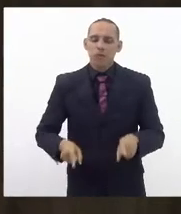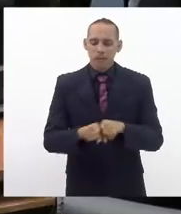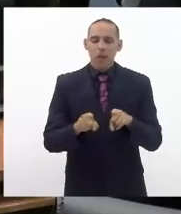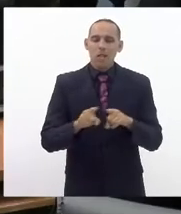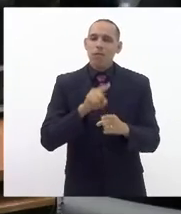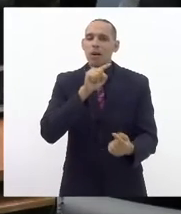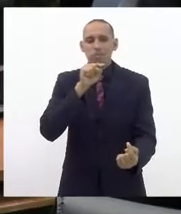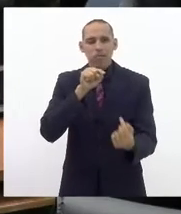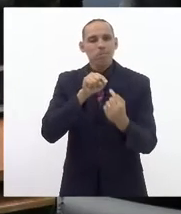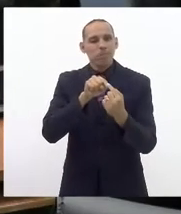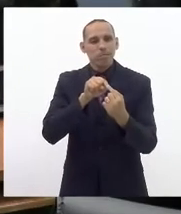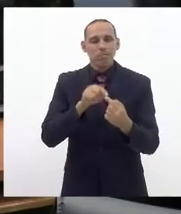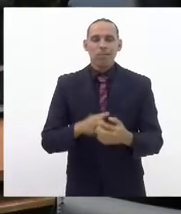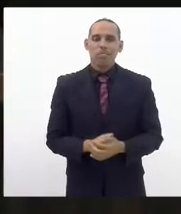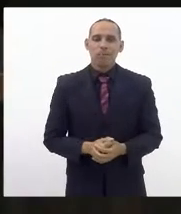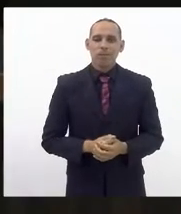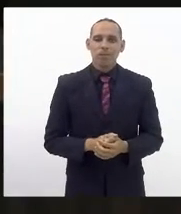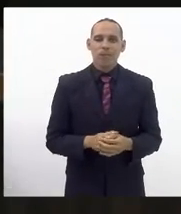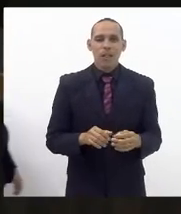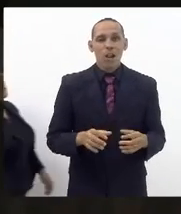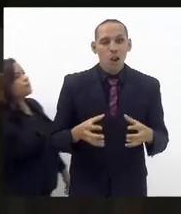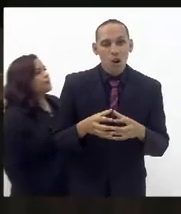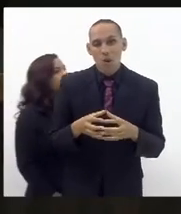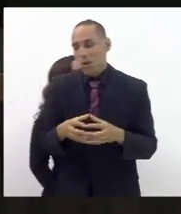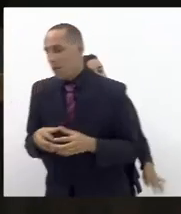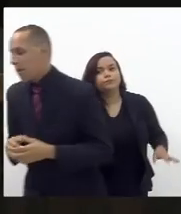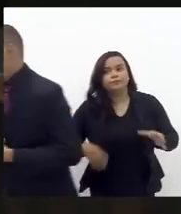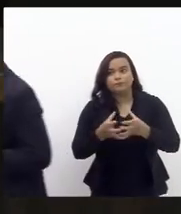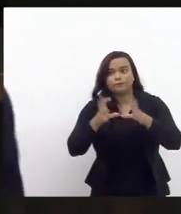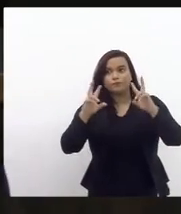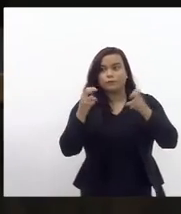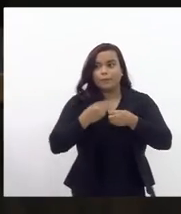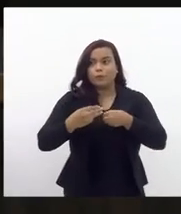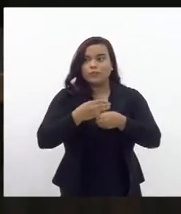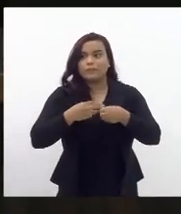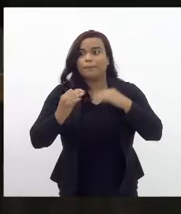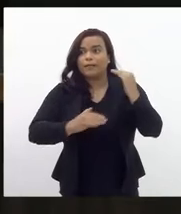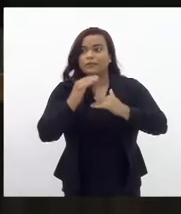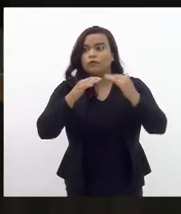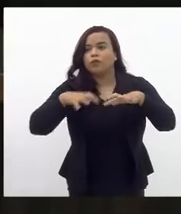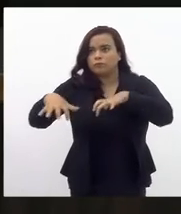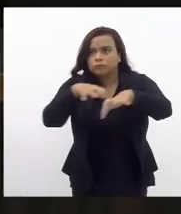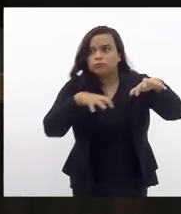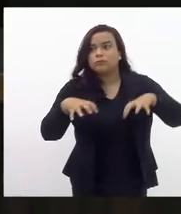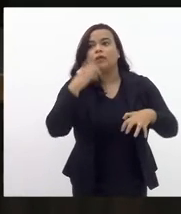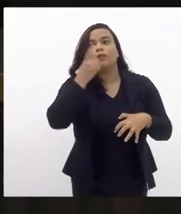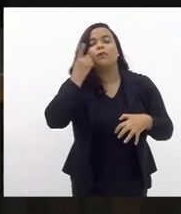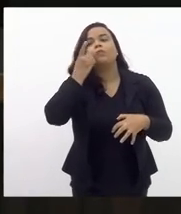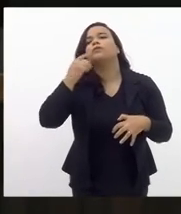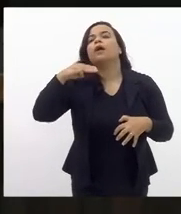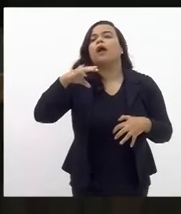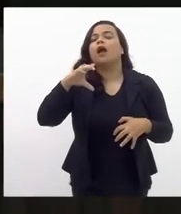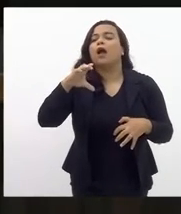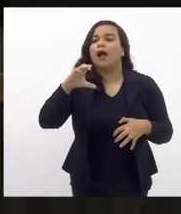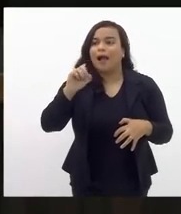favorável. Pela Comissão de Assuntos Municipais e Desenvolvimentos Regionais, deputado Carlos